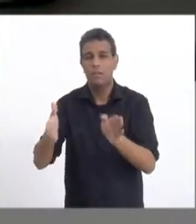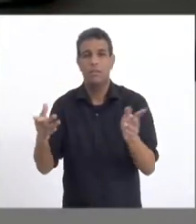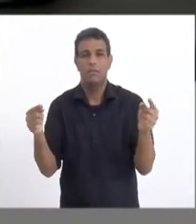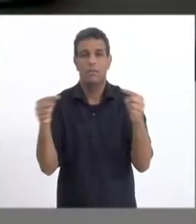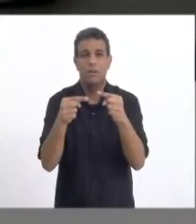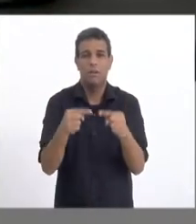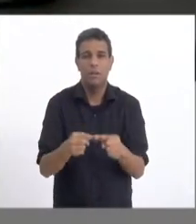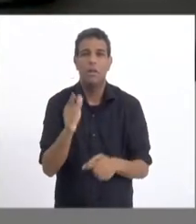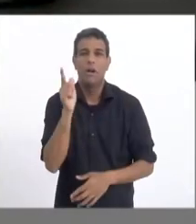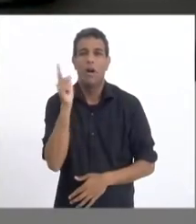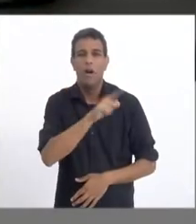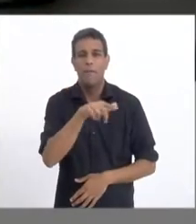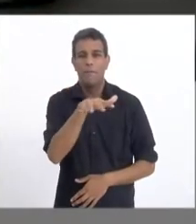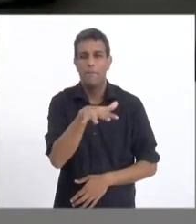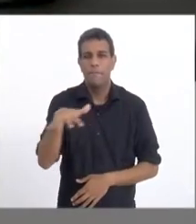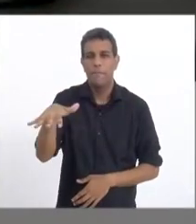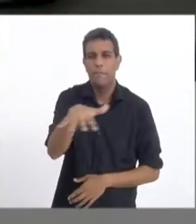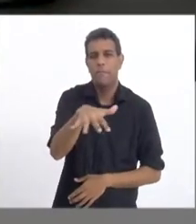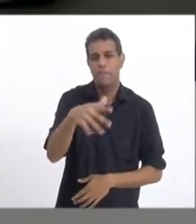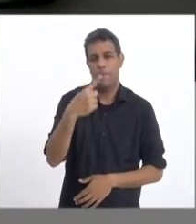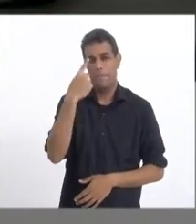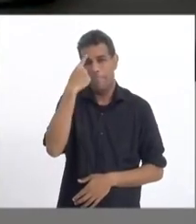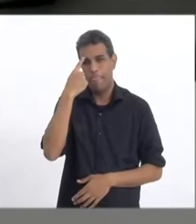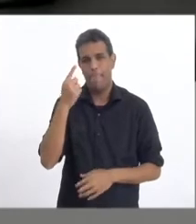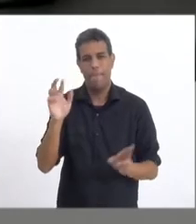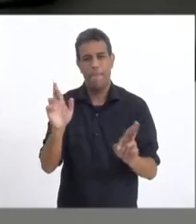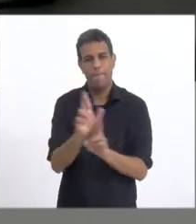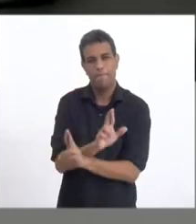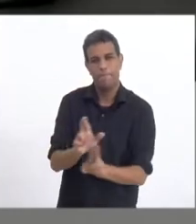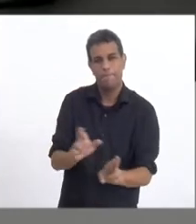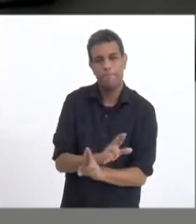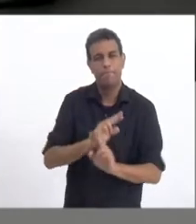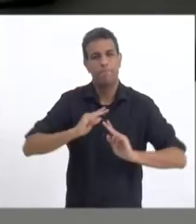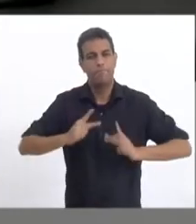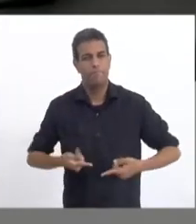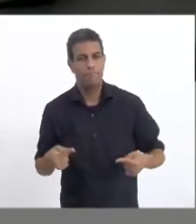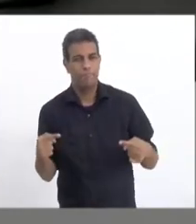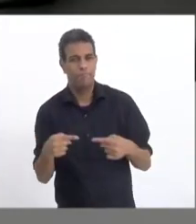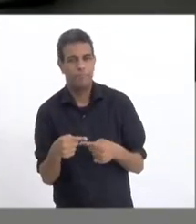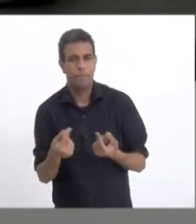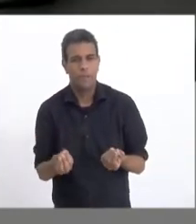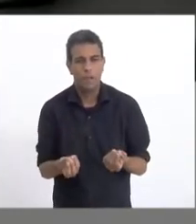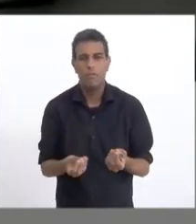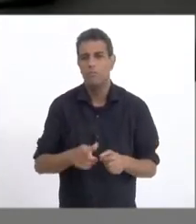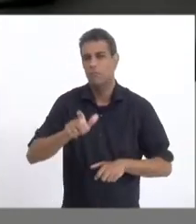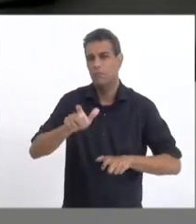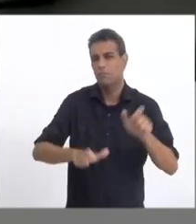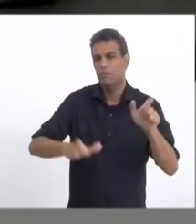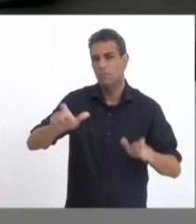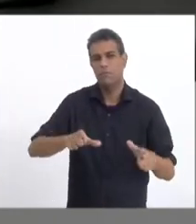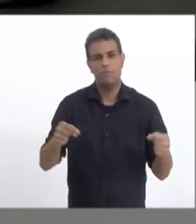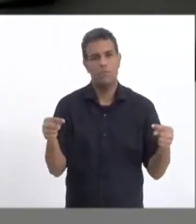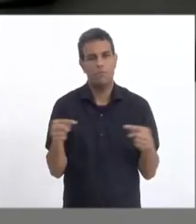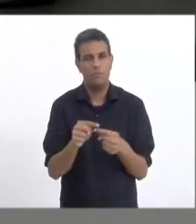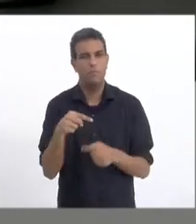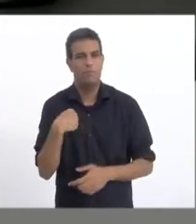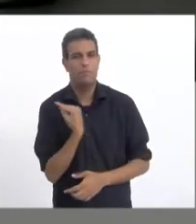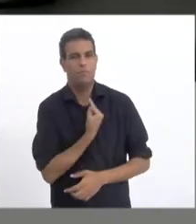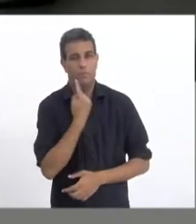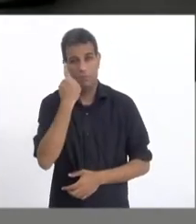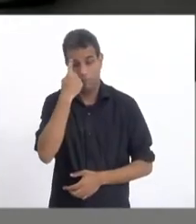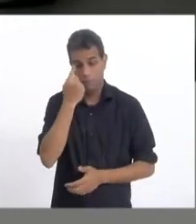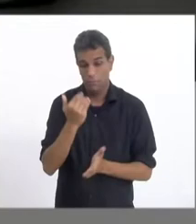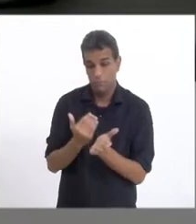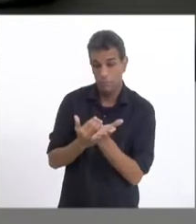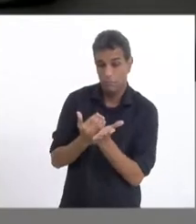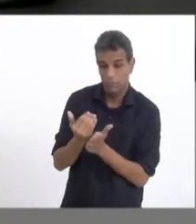lugar como o humano se relaciona com a substância. Como, de que lugar é esse? Então, se nós dermos, a